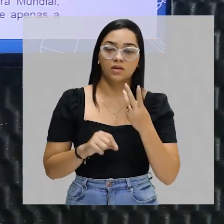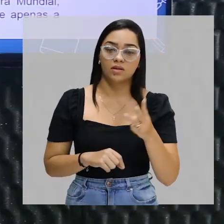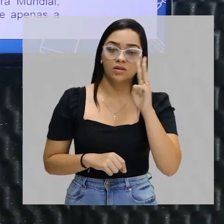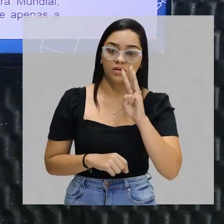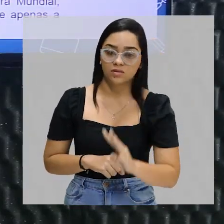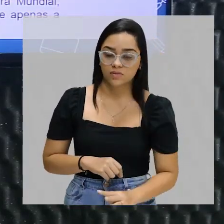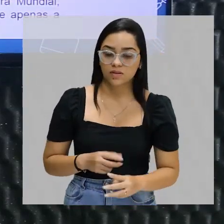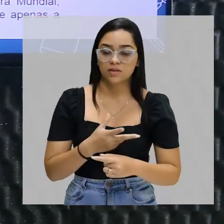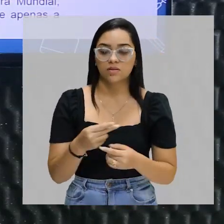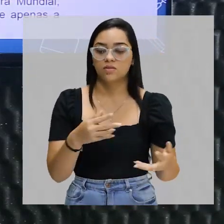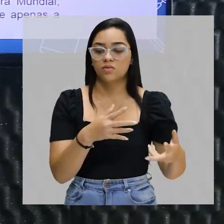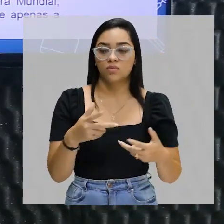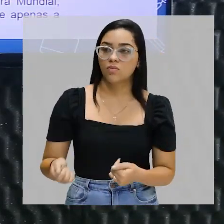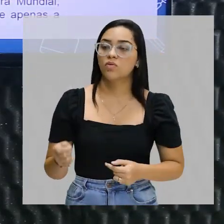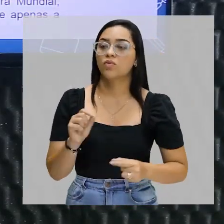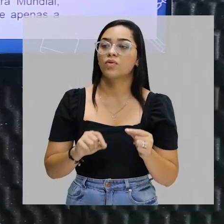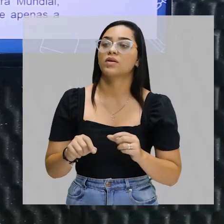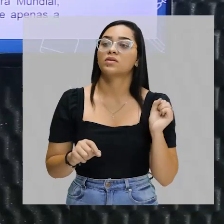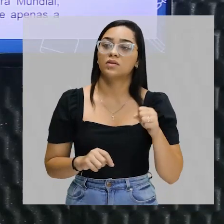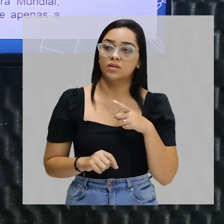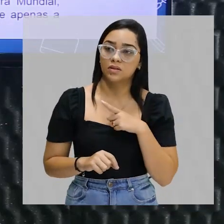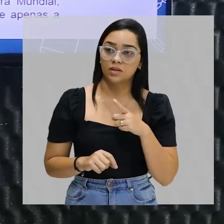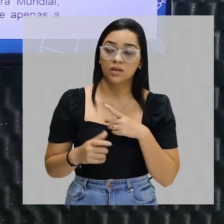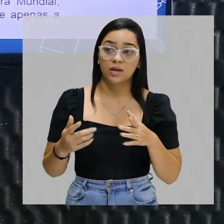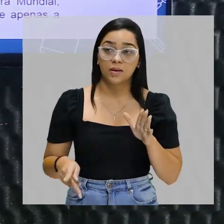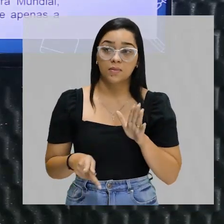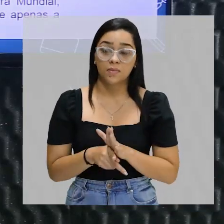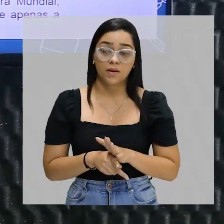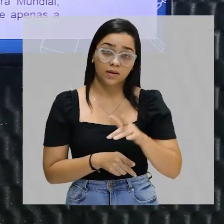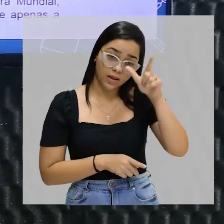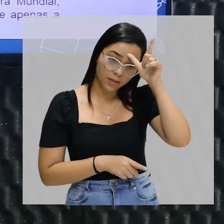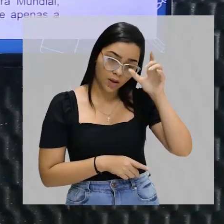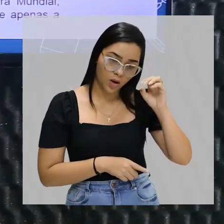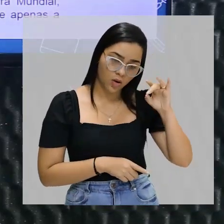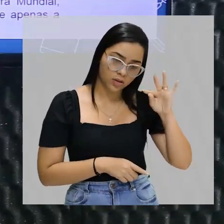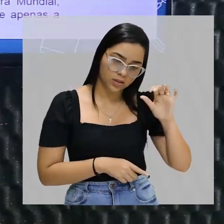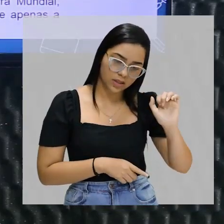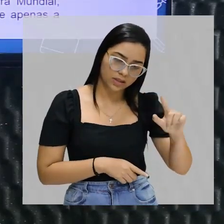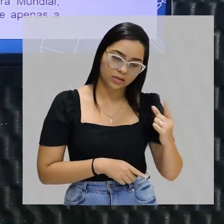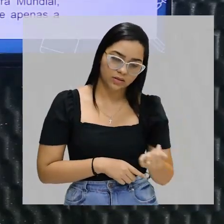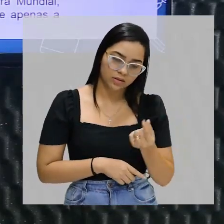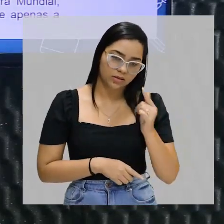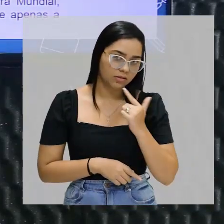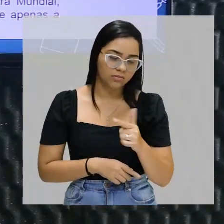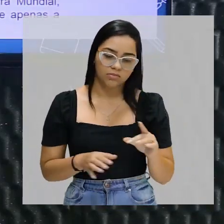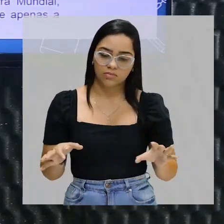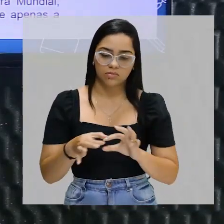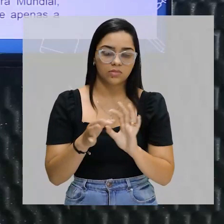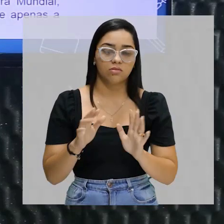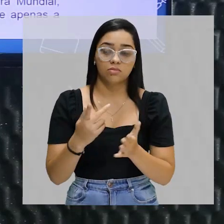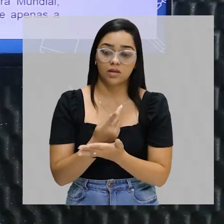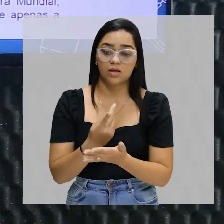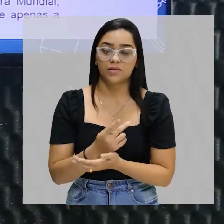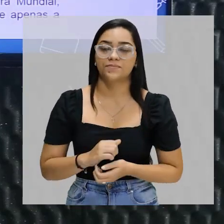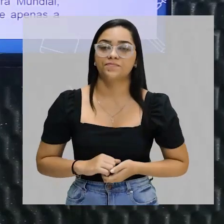54 90 ainda era sobre ordem da Alemanha ocidental capitalista então ela não estava unificada se está